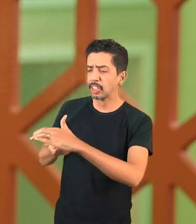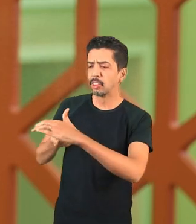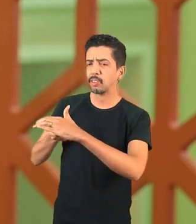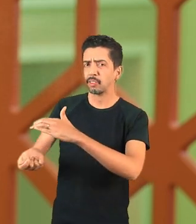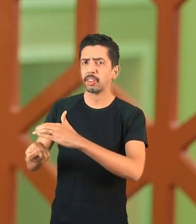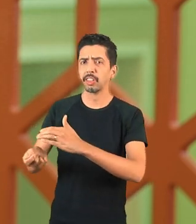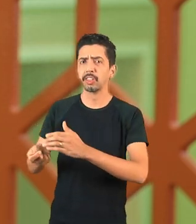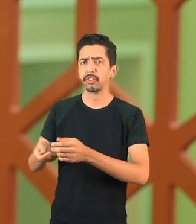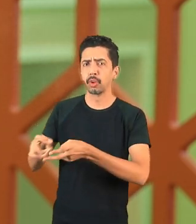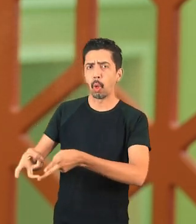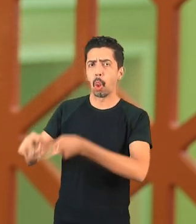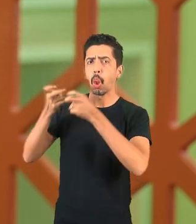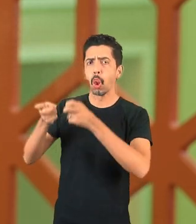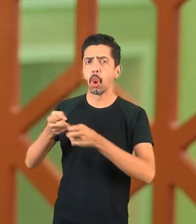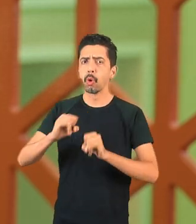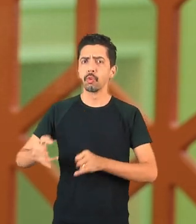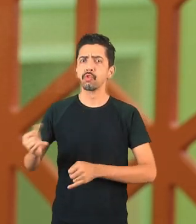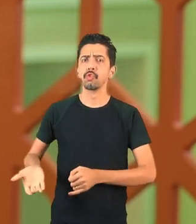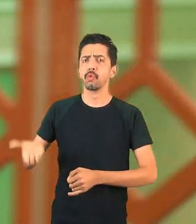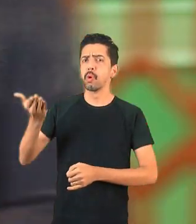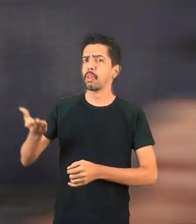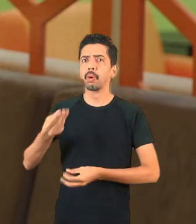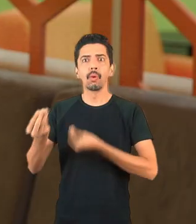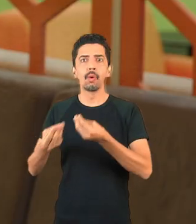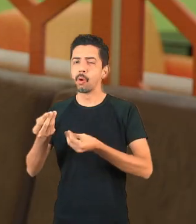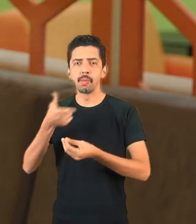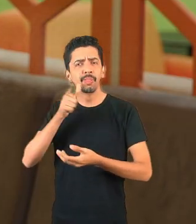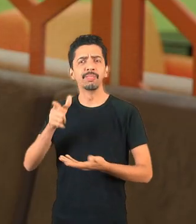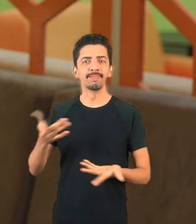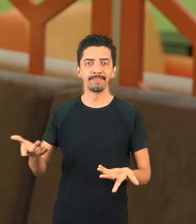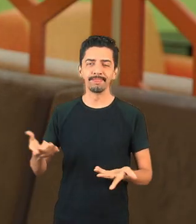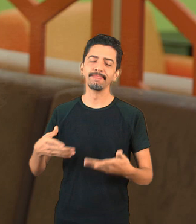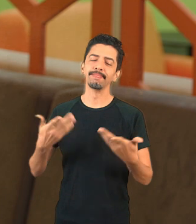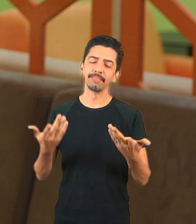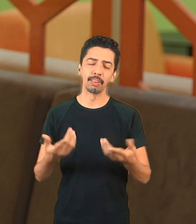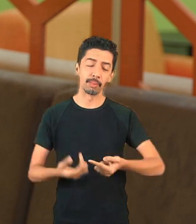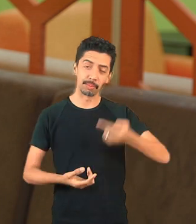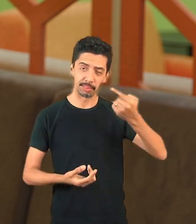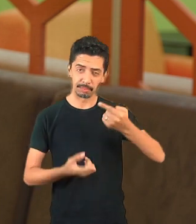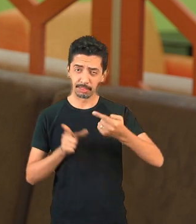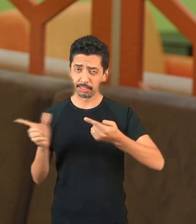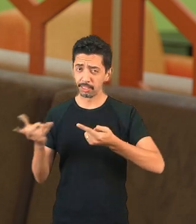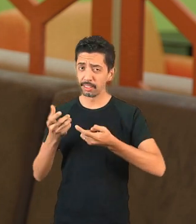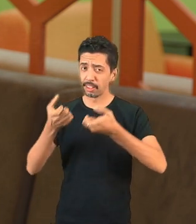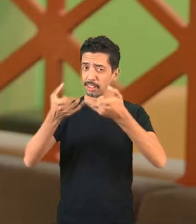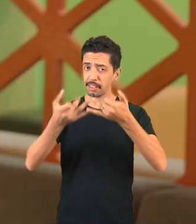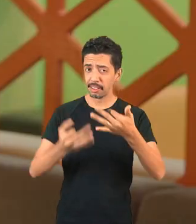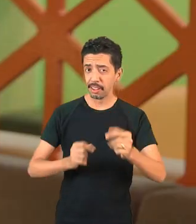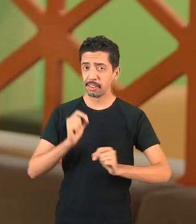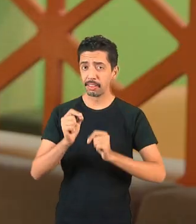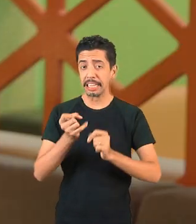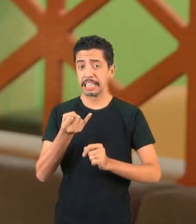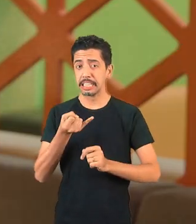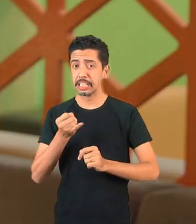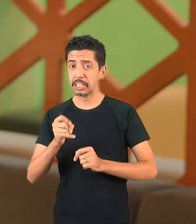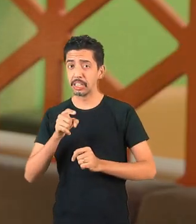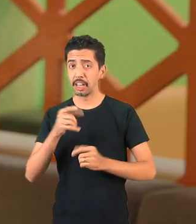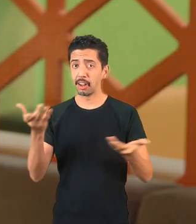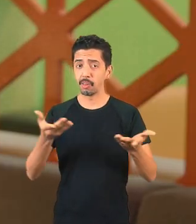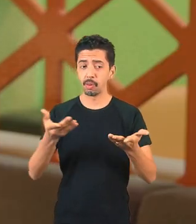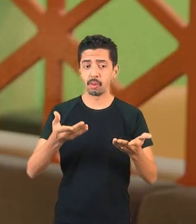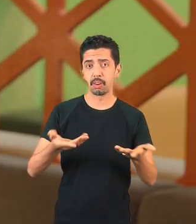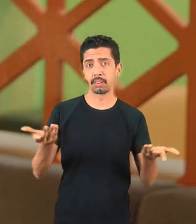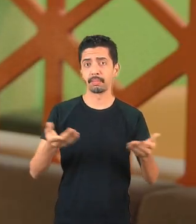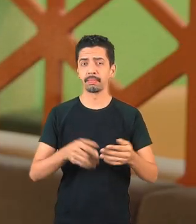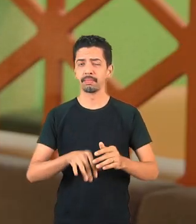Como investir com juros altos? Bem, eu quero aqui primeiramente falar que quando existe